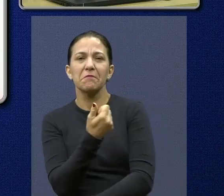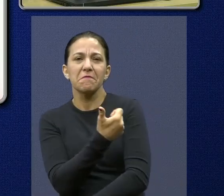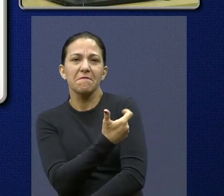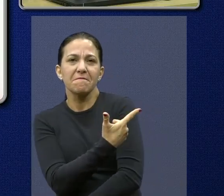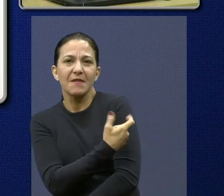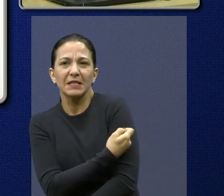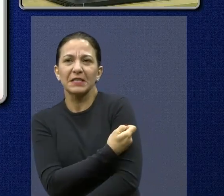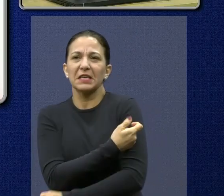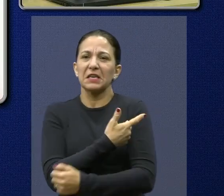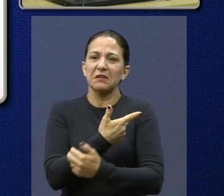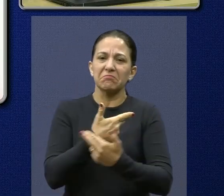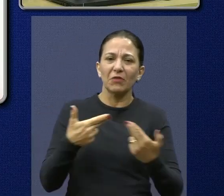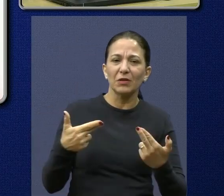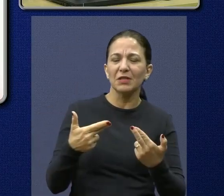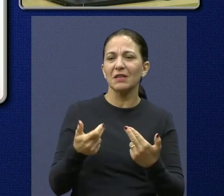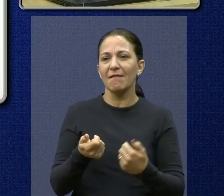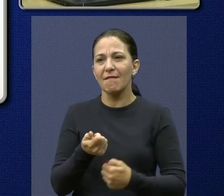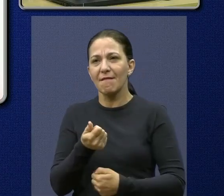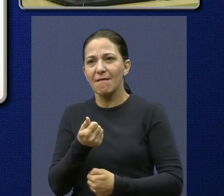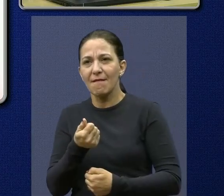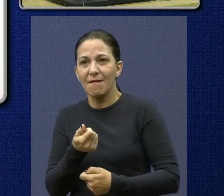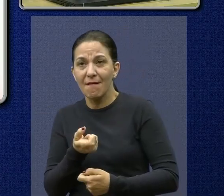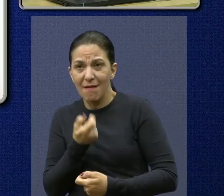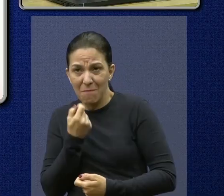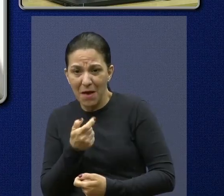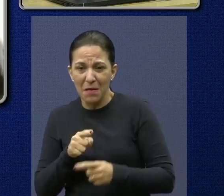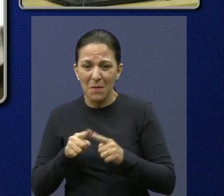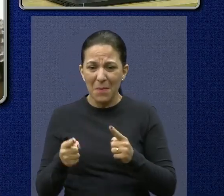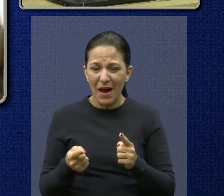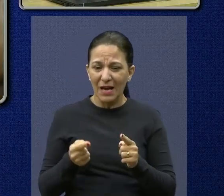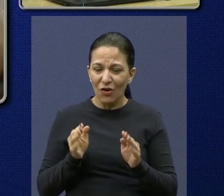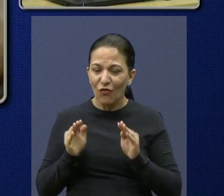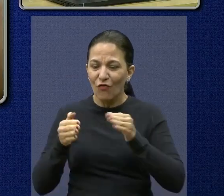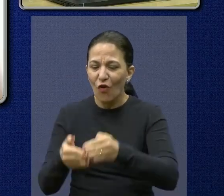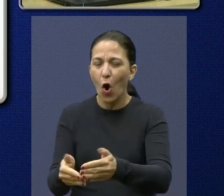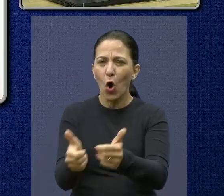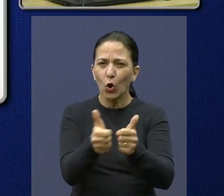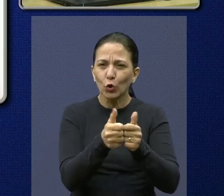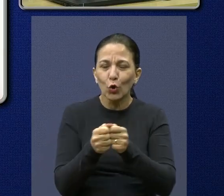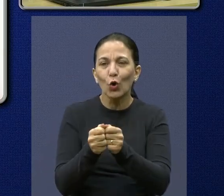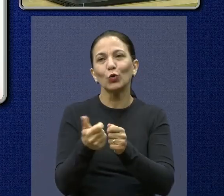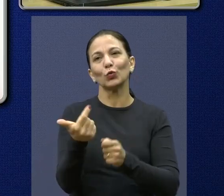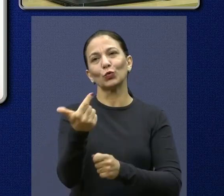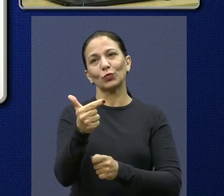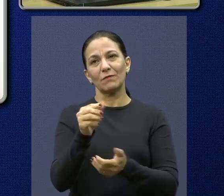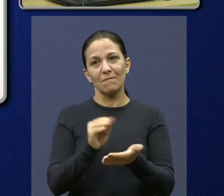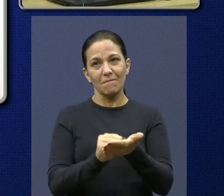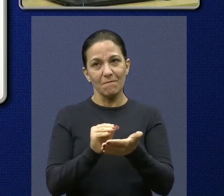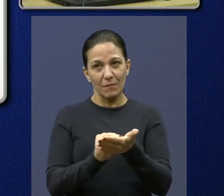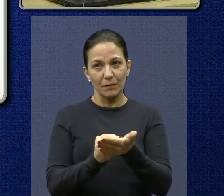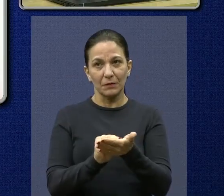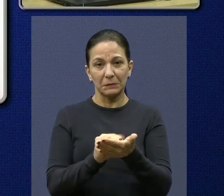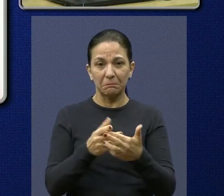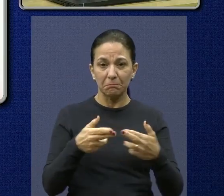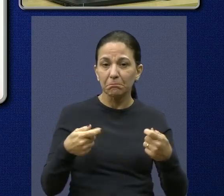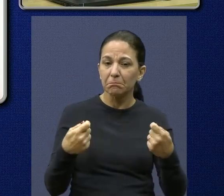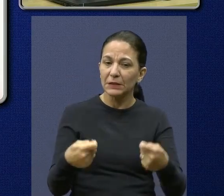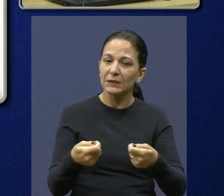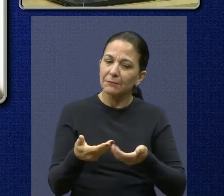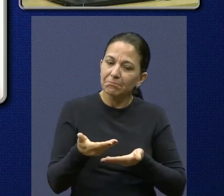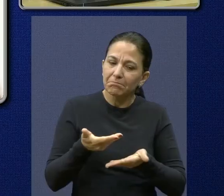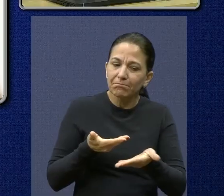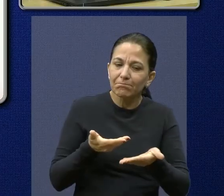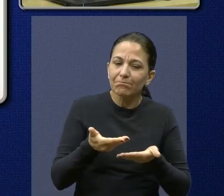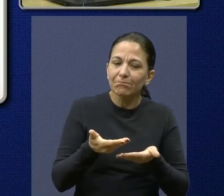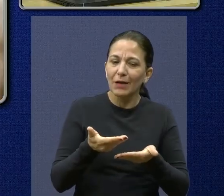isso é um agravante, né? Porque pela demanda que é esse transtorno, o que